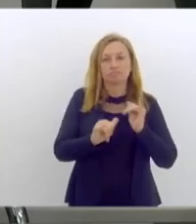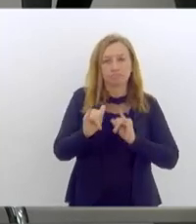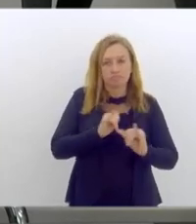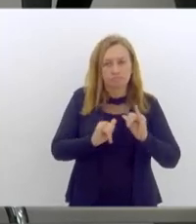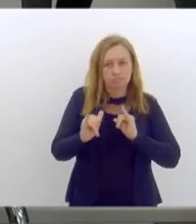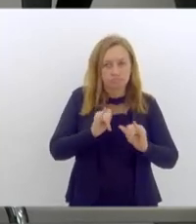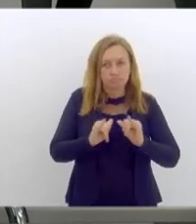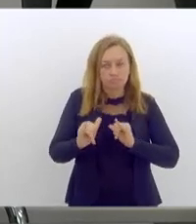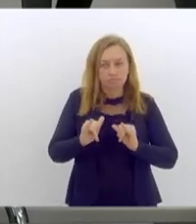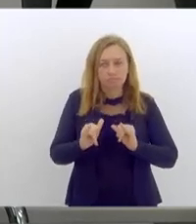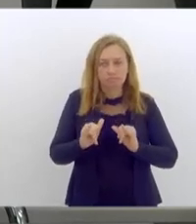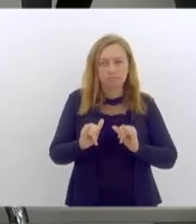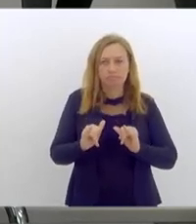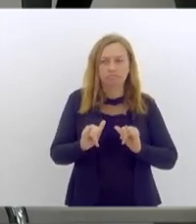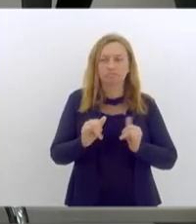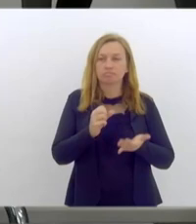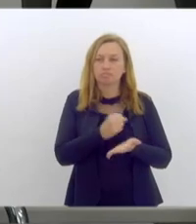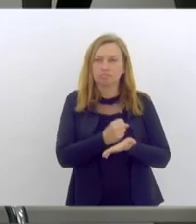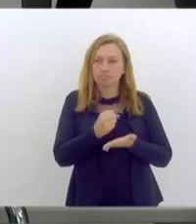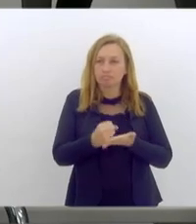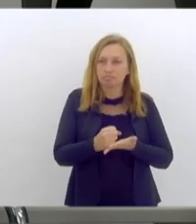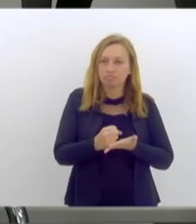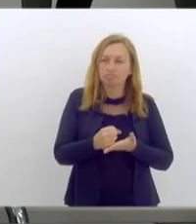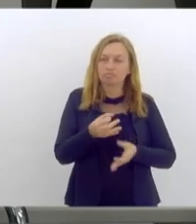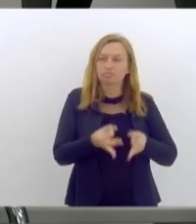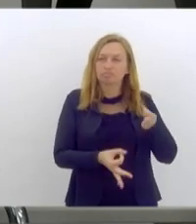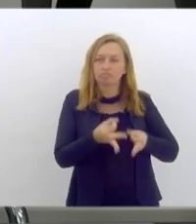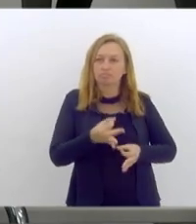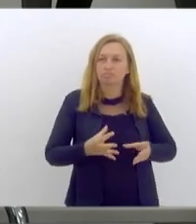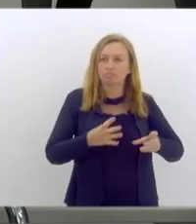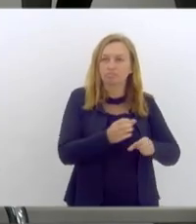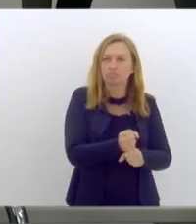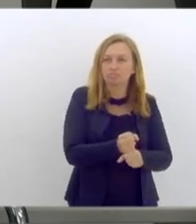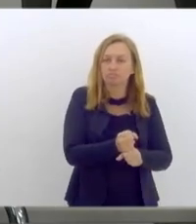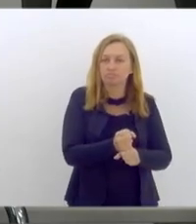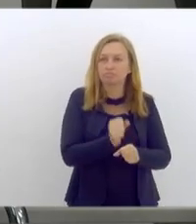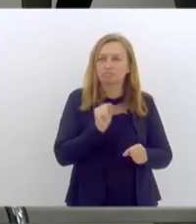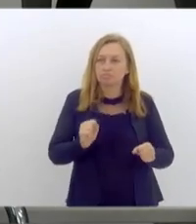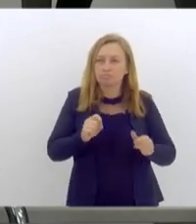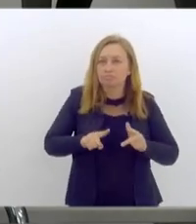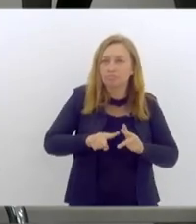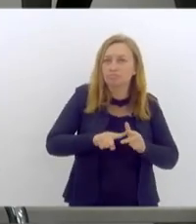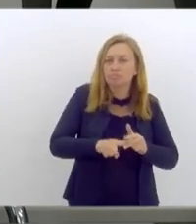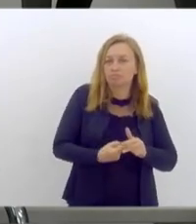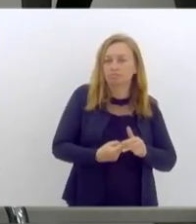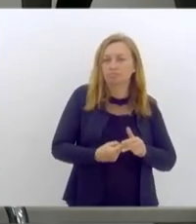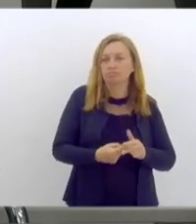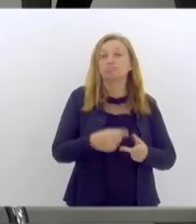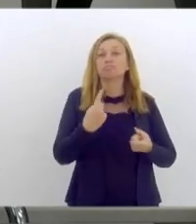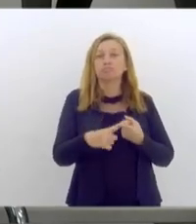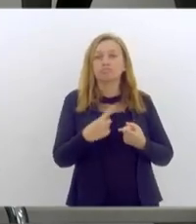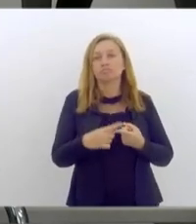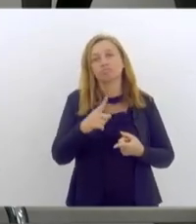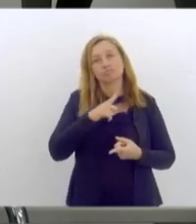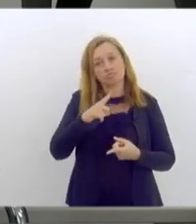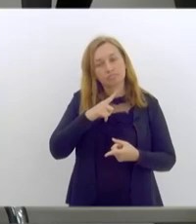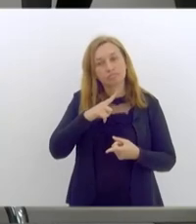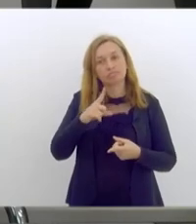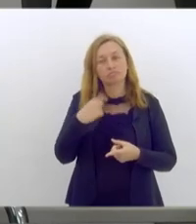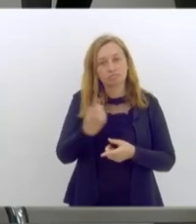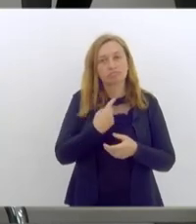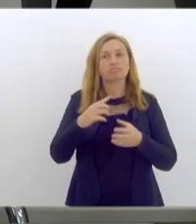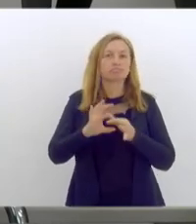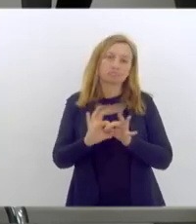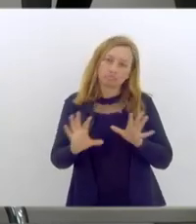pertinentes aos contratos né ao Tribunal de Contas sujeita regulamentação pertinente por quê Porque nós temos as nossas deliberações